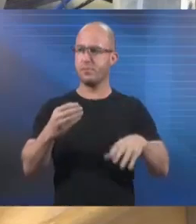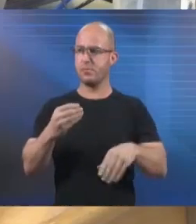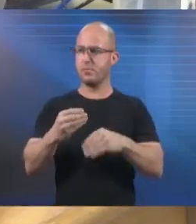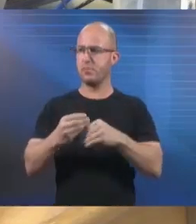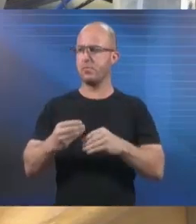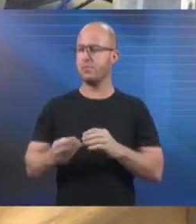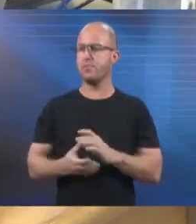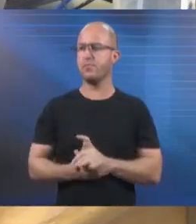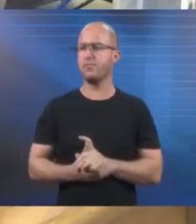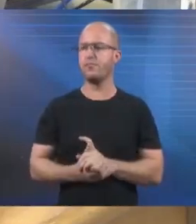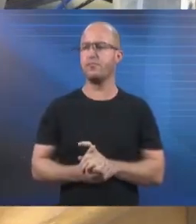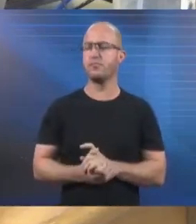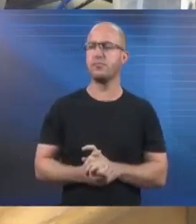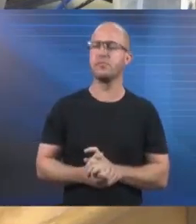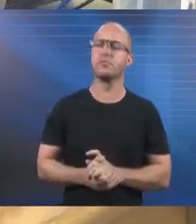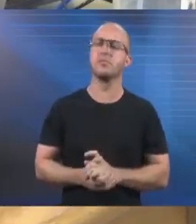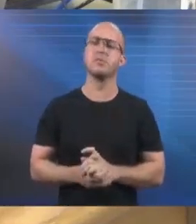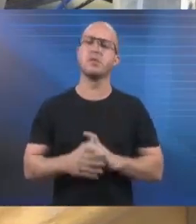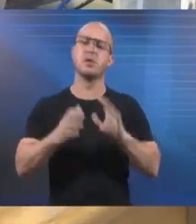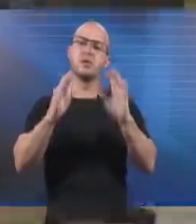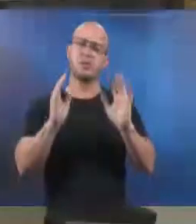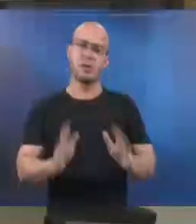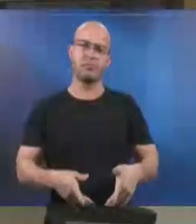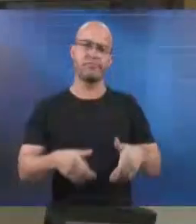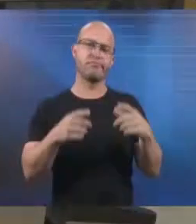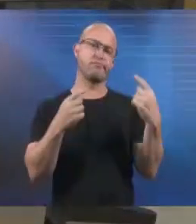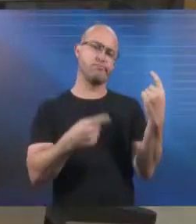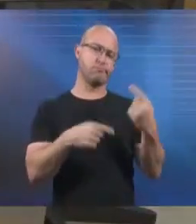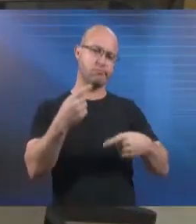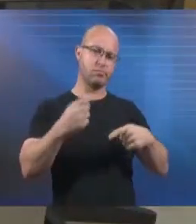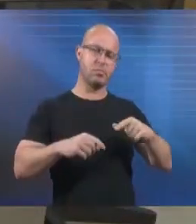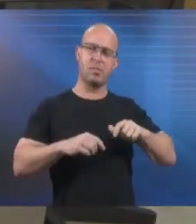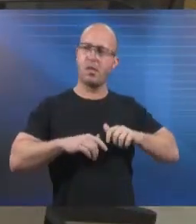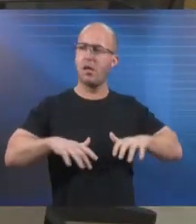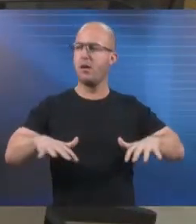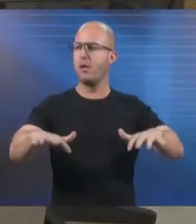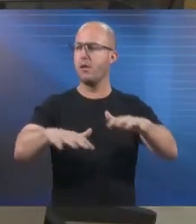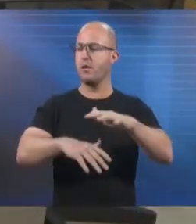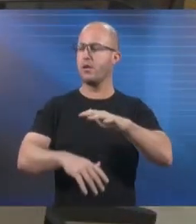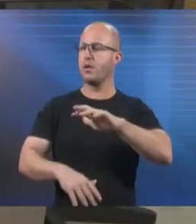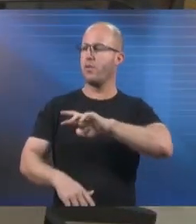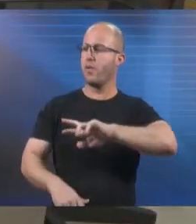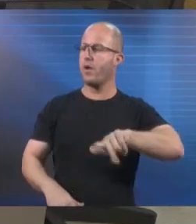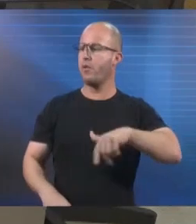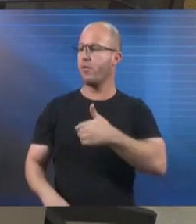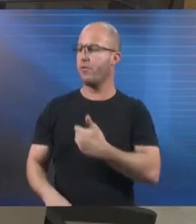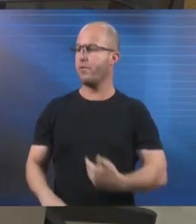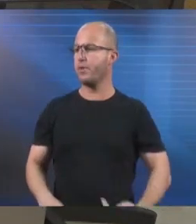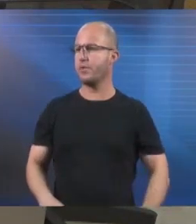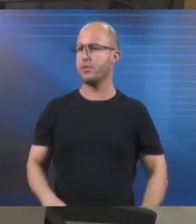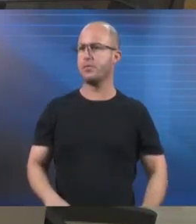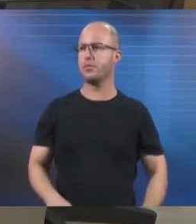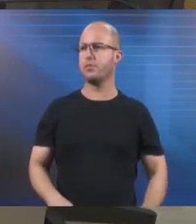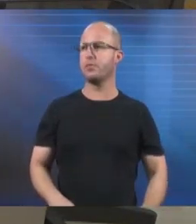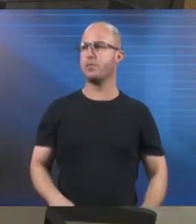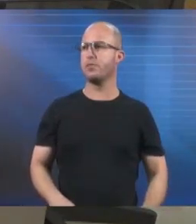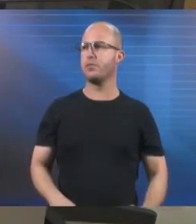pronto deputado mas já tá politizado e quem politizou não foi o governo do estado não